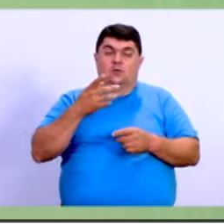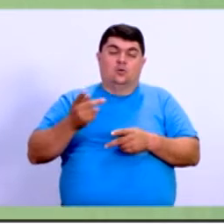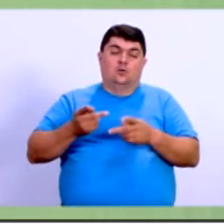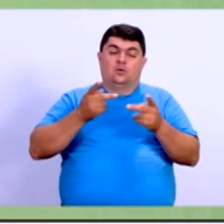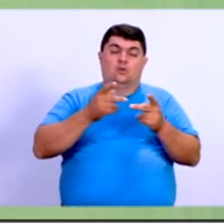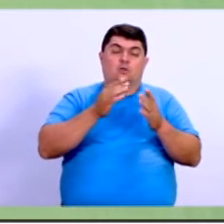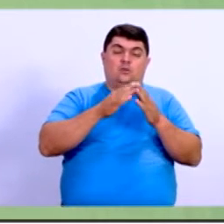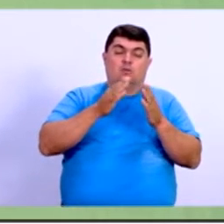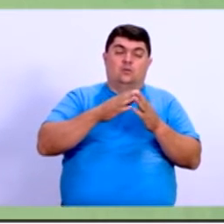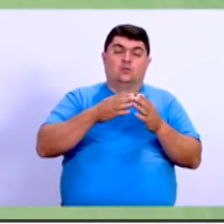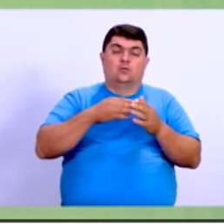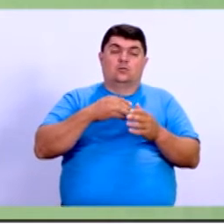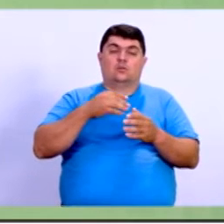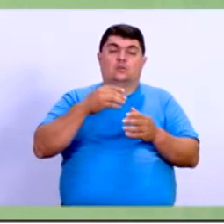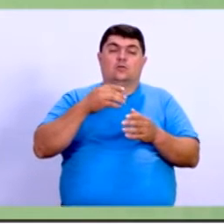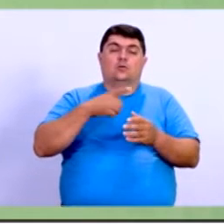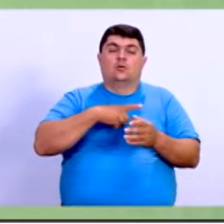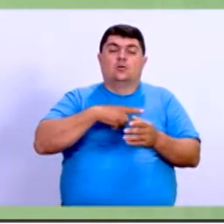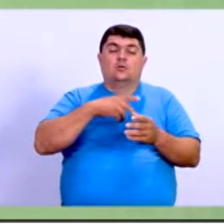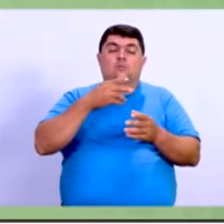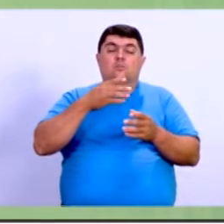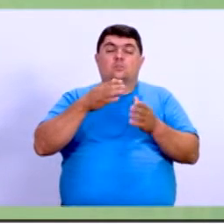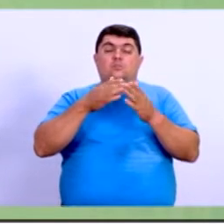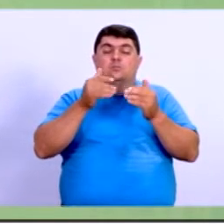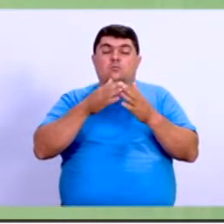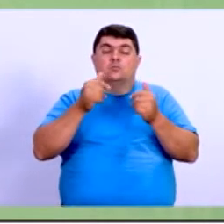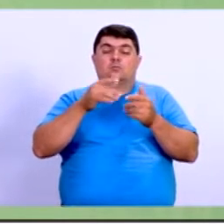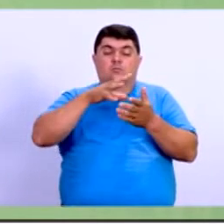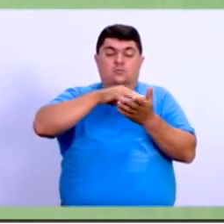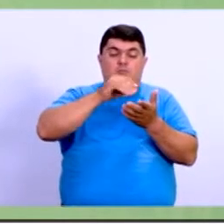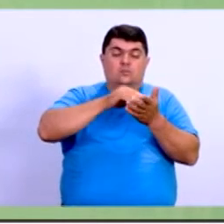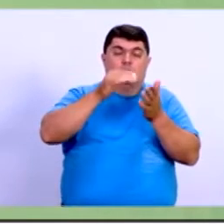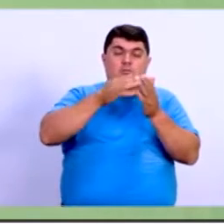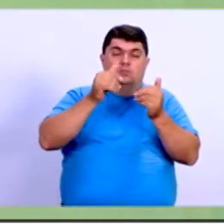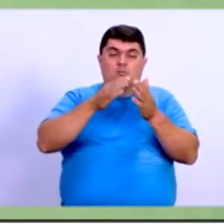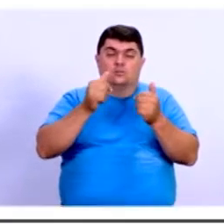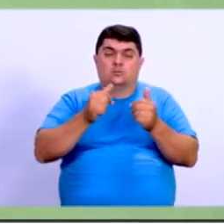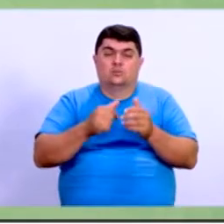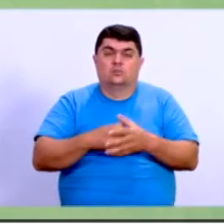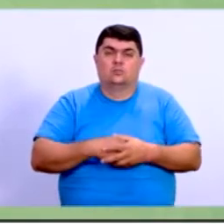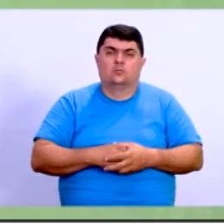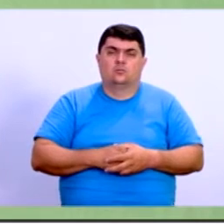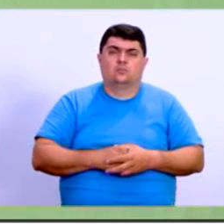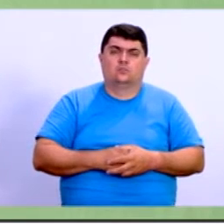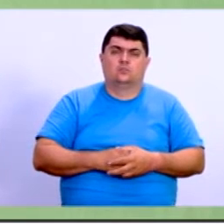reais necessidades e solicitar as cópias dos formulários, planilhas e relatórios.